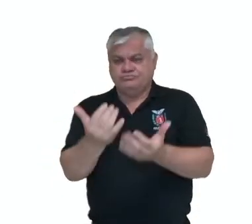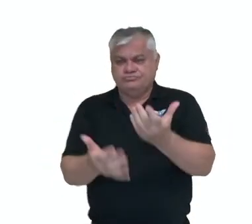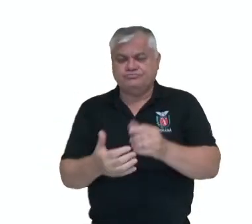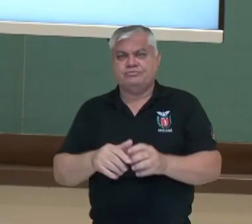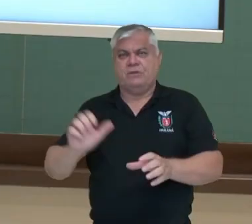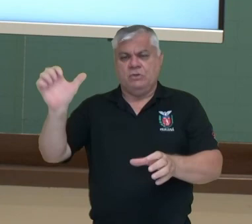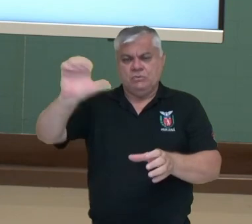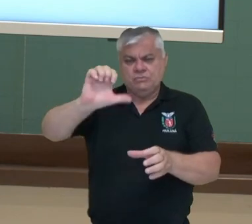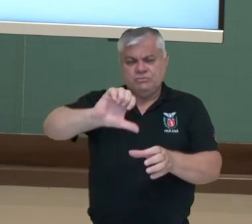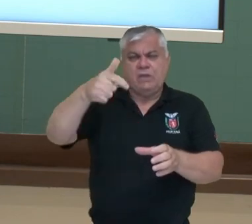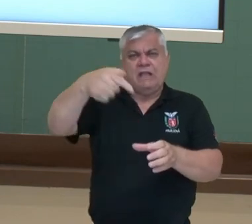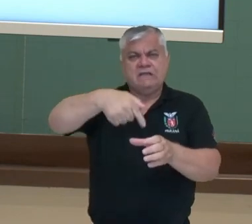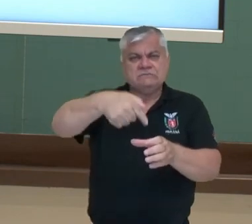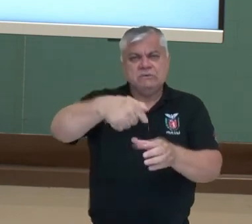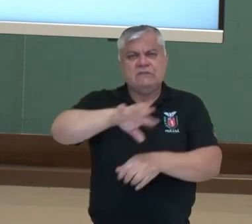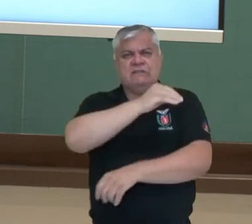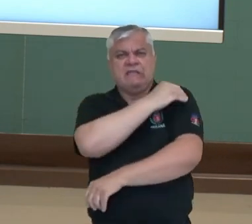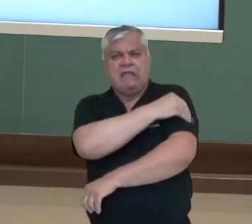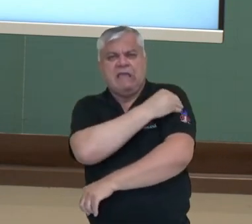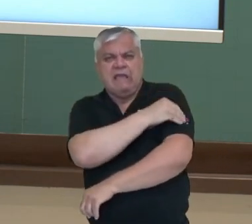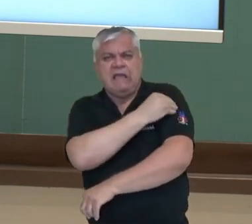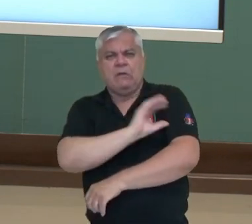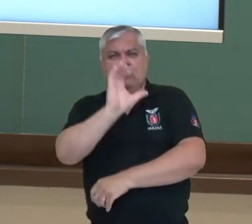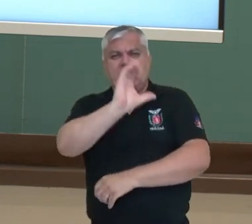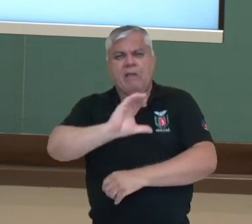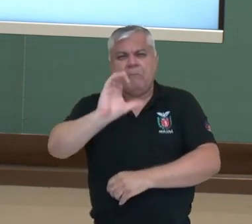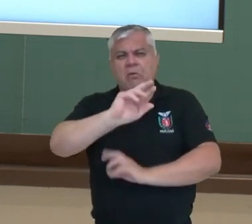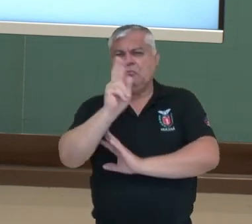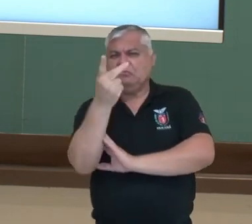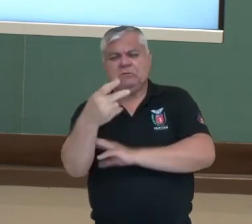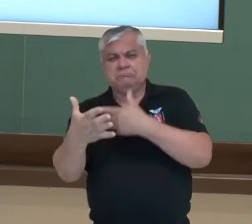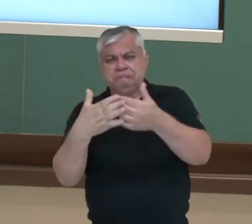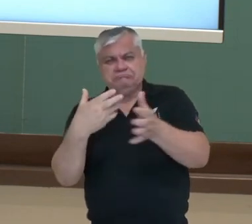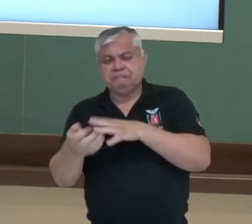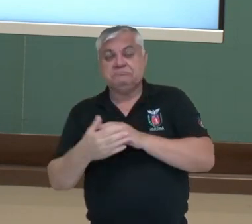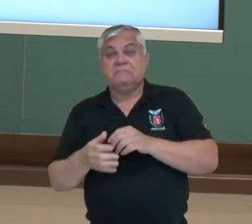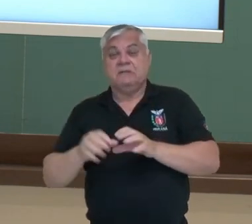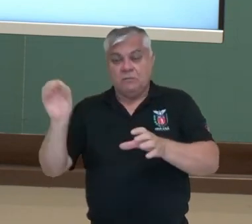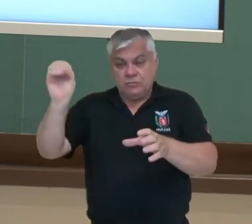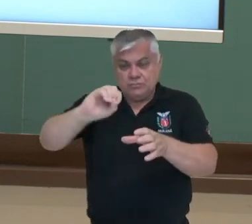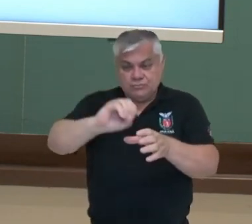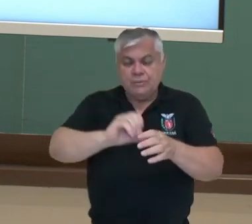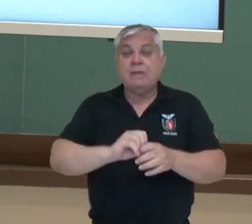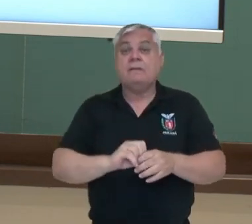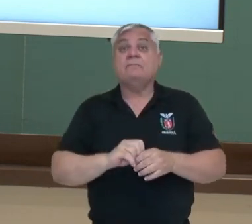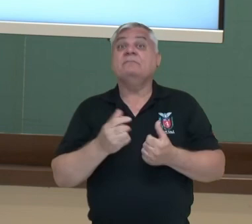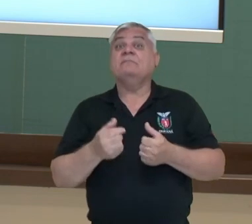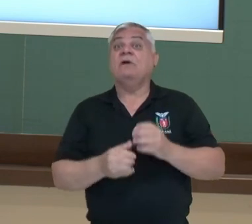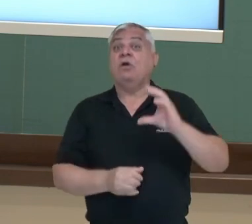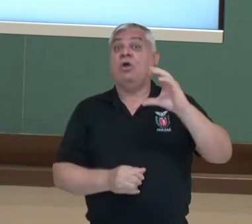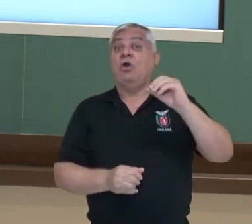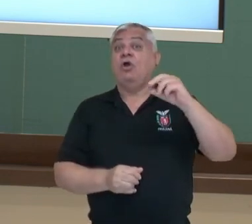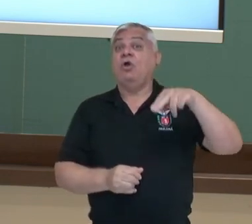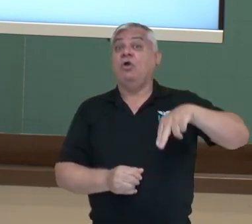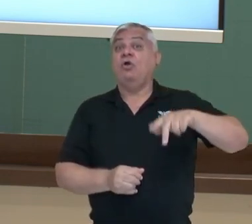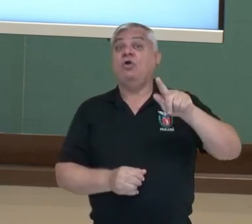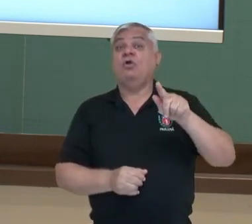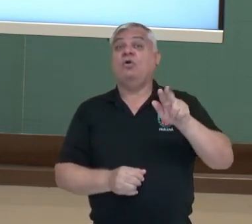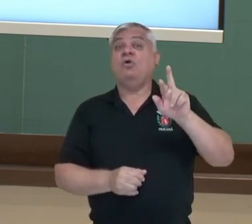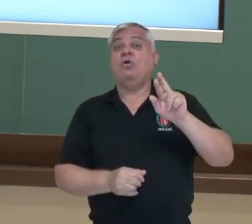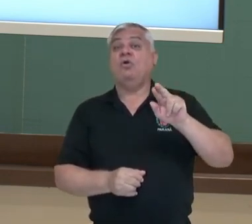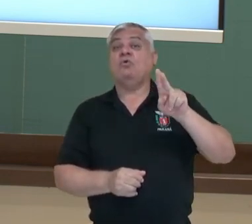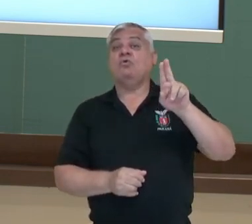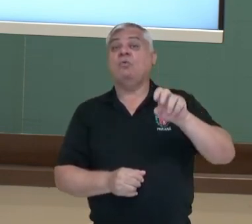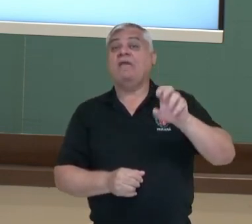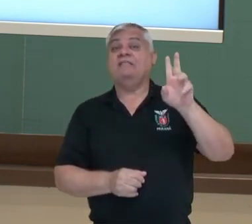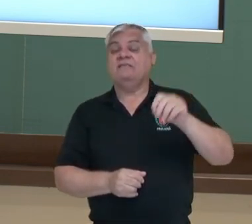gasolina, querosene, etanol, carbono, hidrogênio. Um comburente, que o mais comum